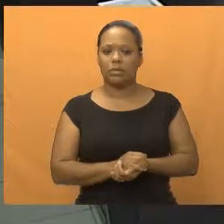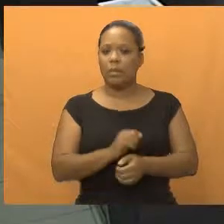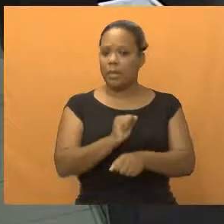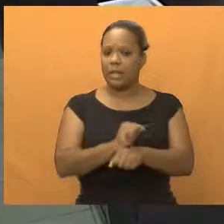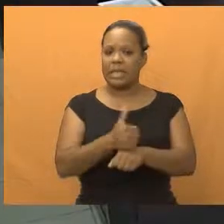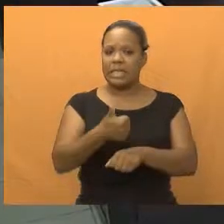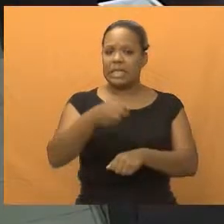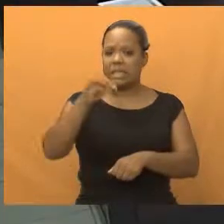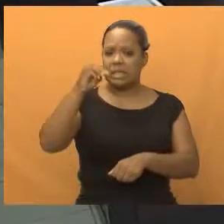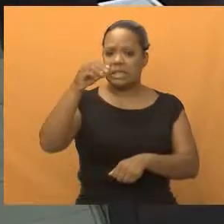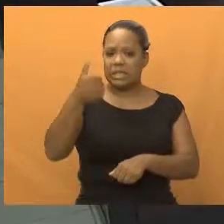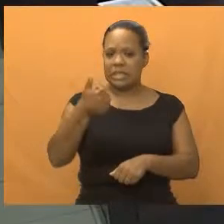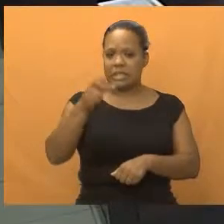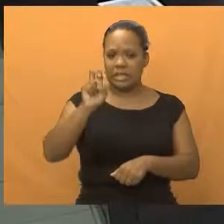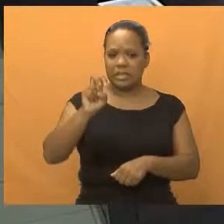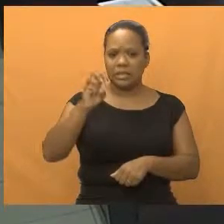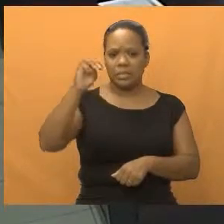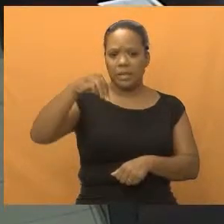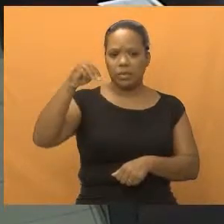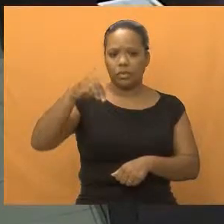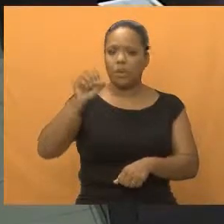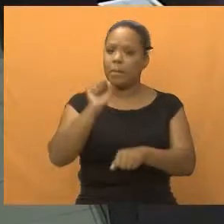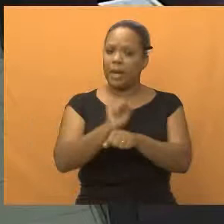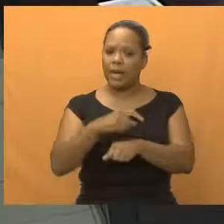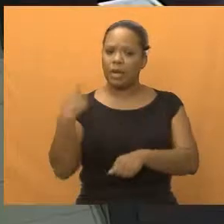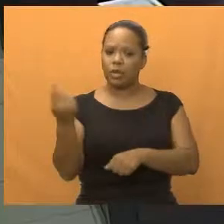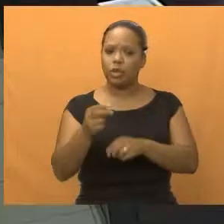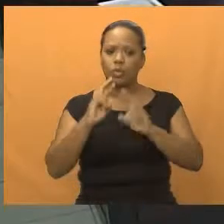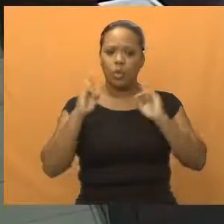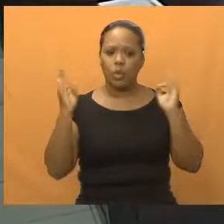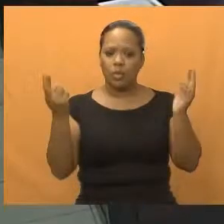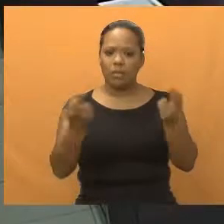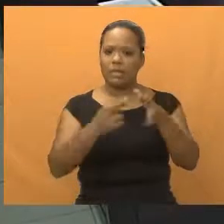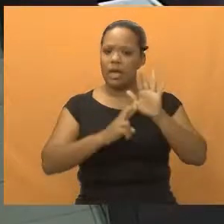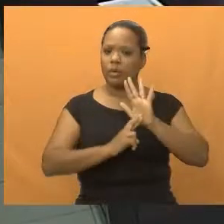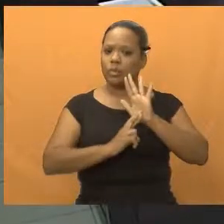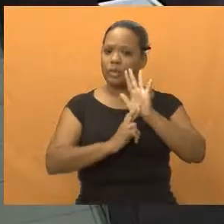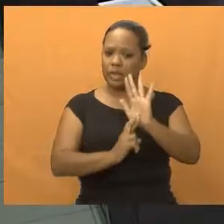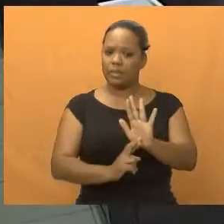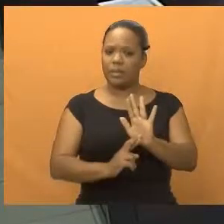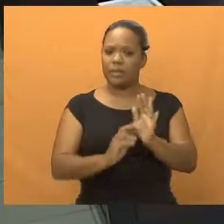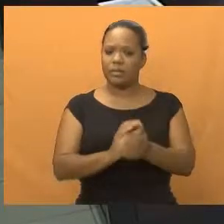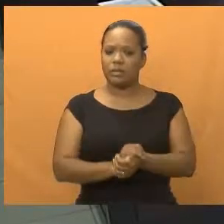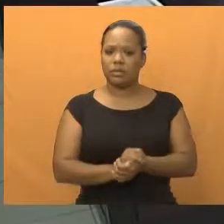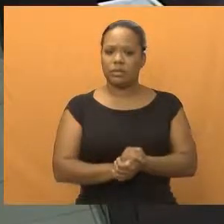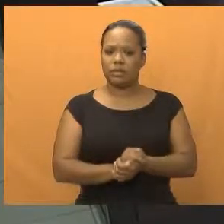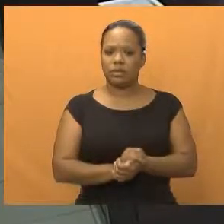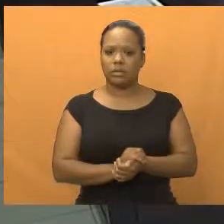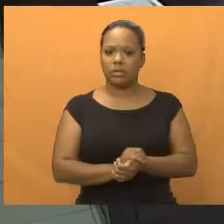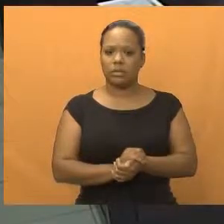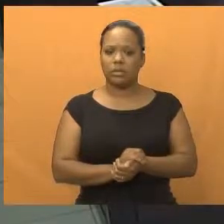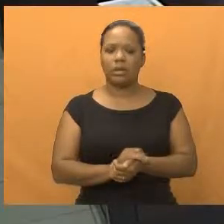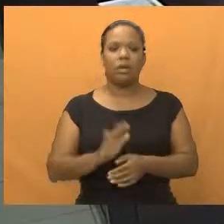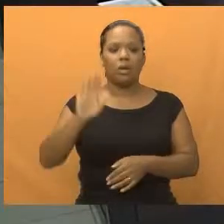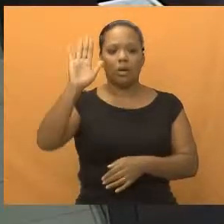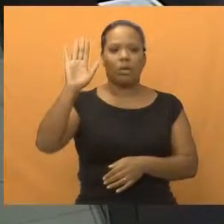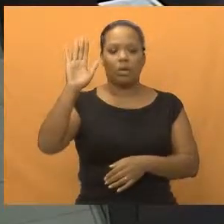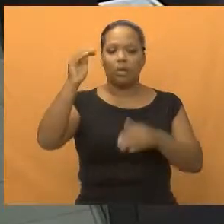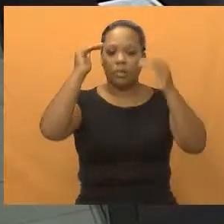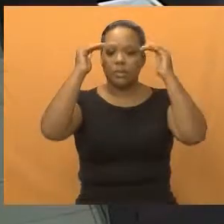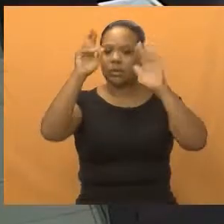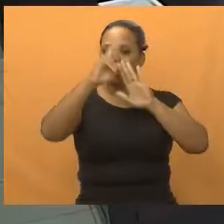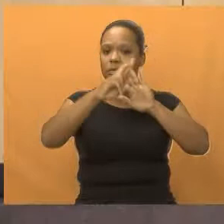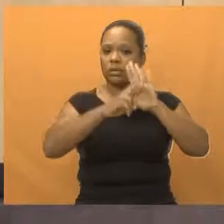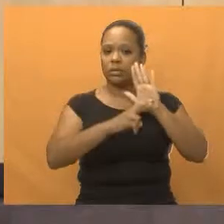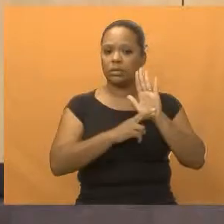minutos para que a gente possa conversar com os representantes tudo ver se a gente chega no último consenso presidente uma questão de ordem